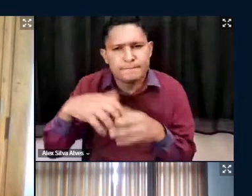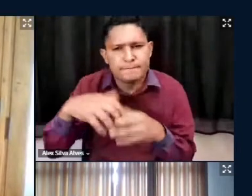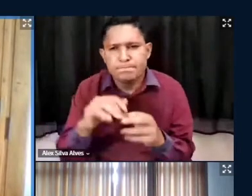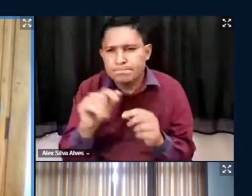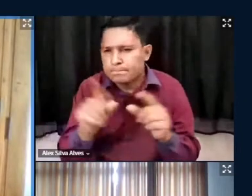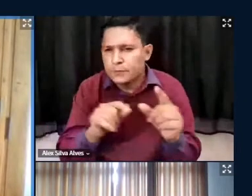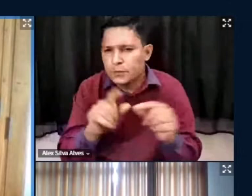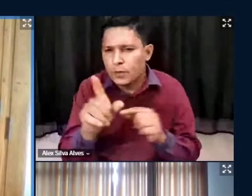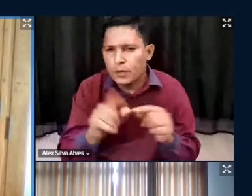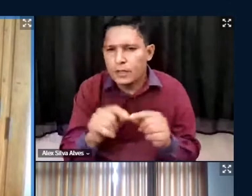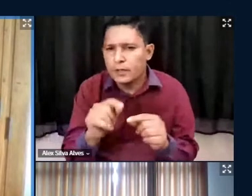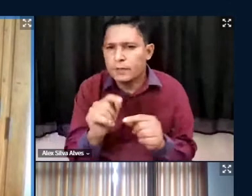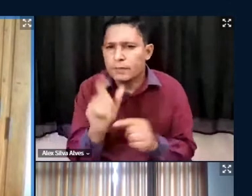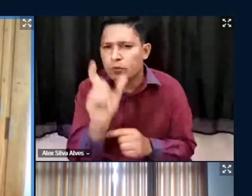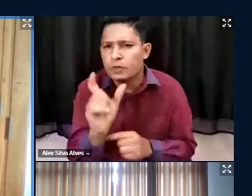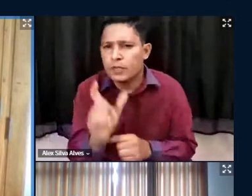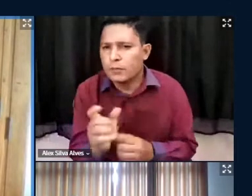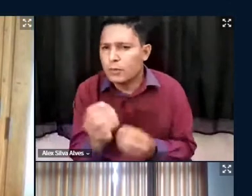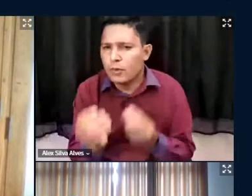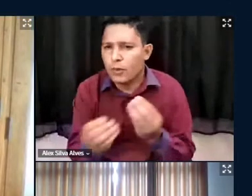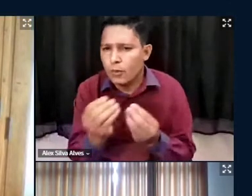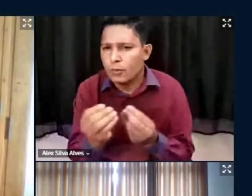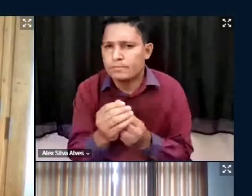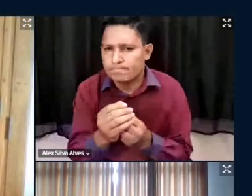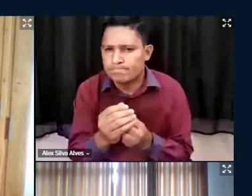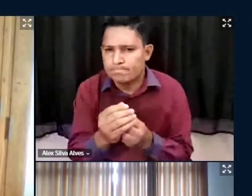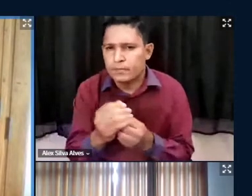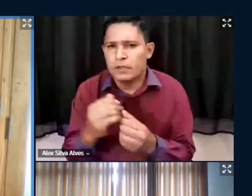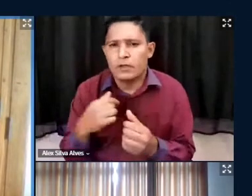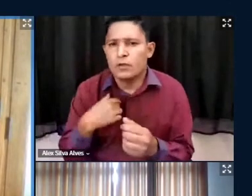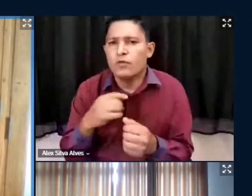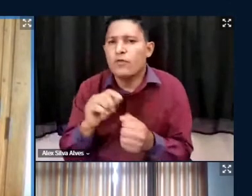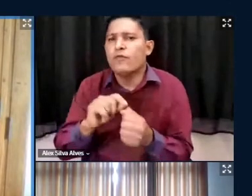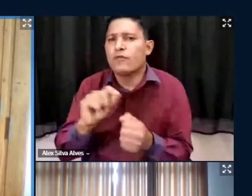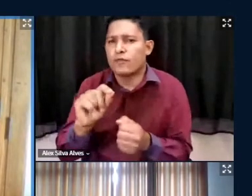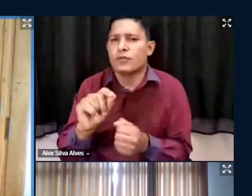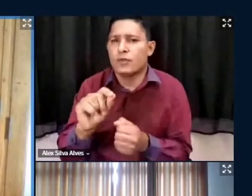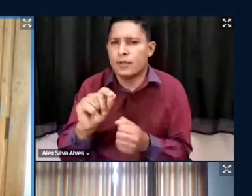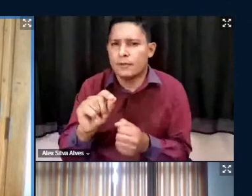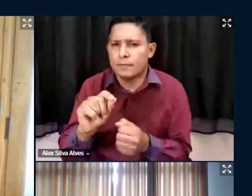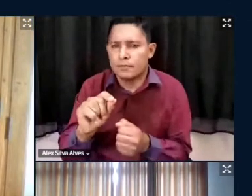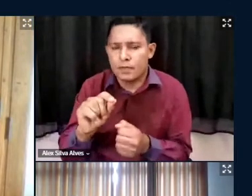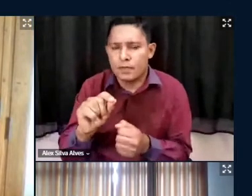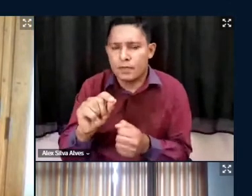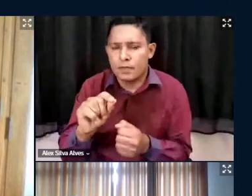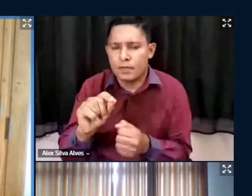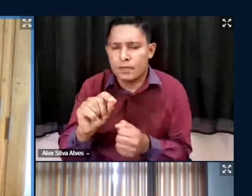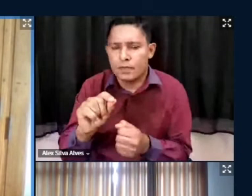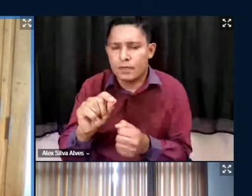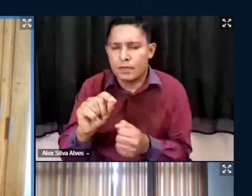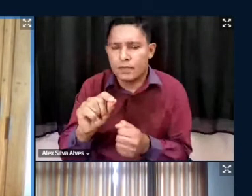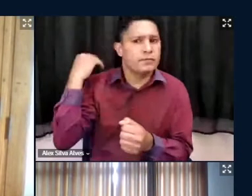E aí, pensando sobre isso, essa seleção, como foi feita essa questão da